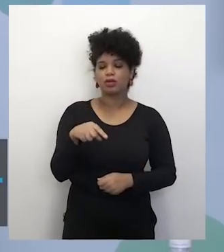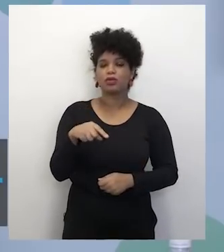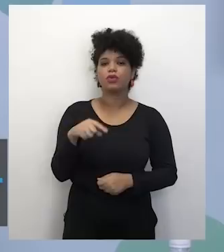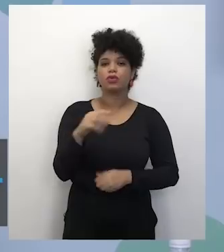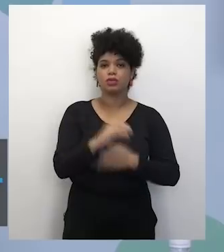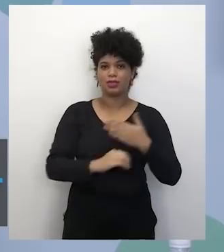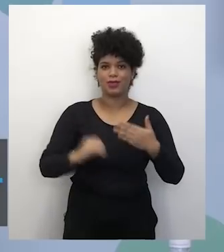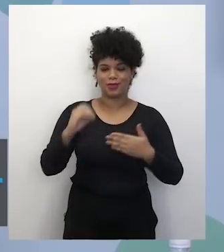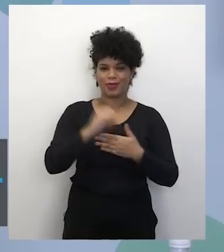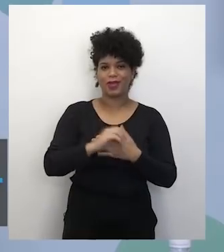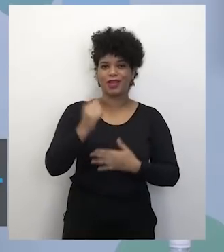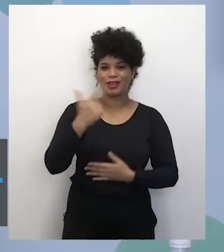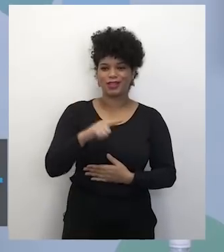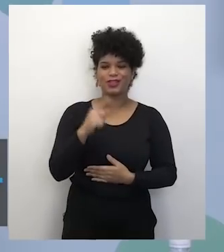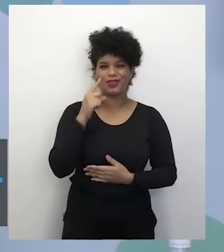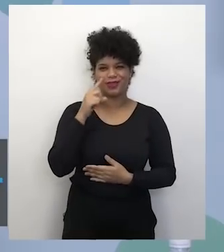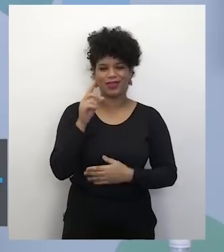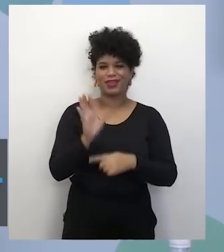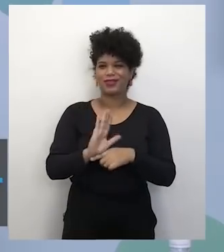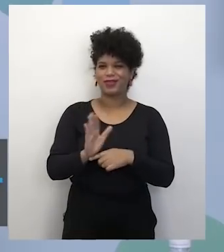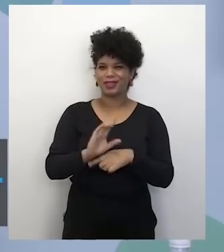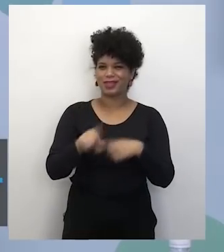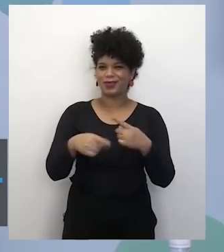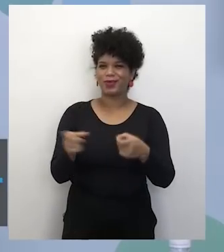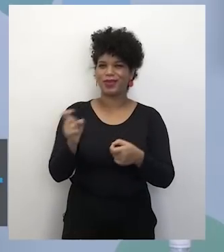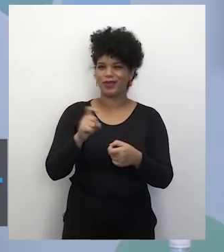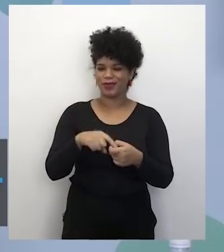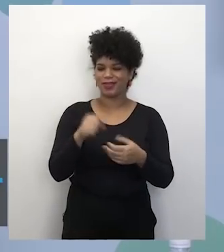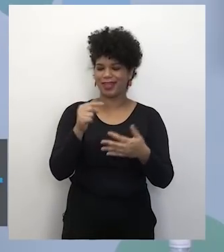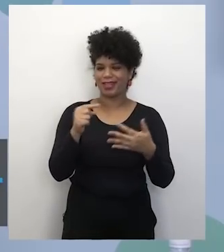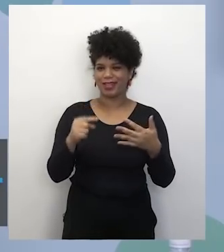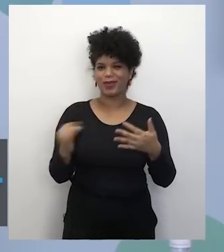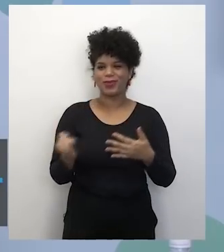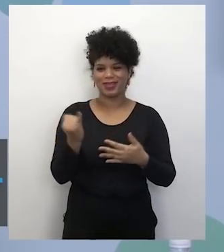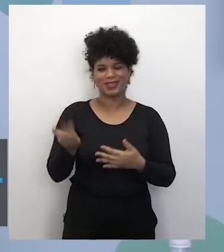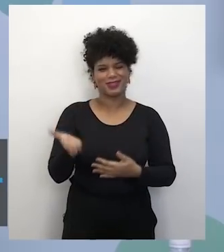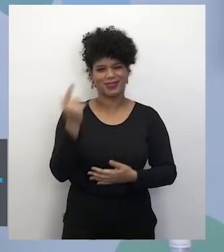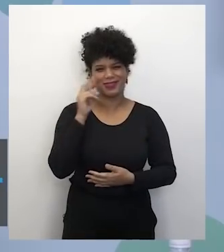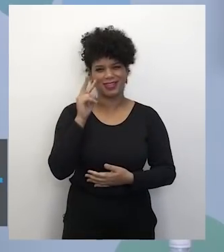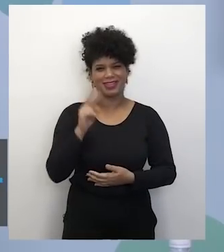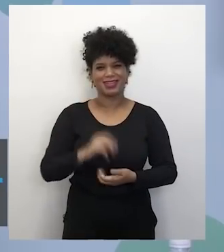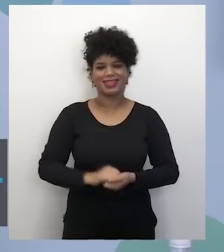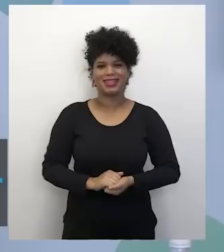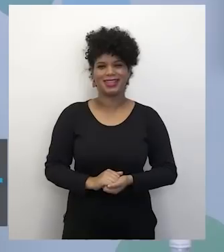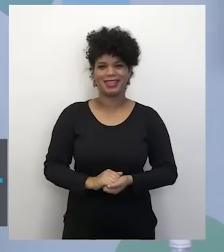para rodar o vídeo e a gente já retoma alguns pontos importantes. Vamos lá?